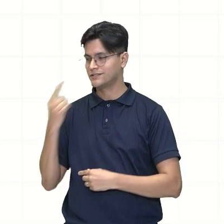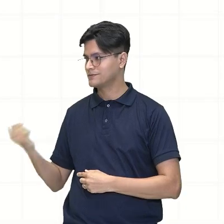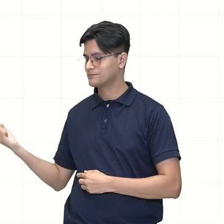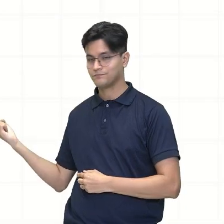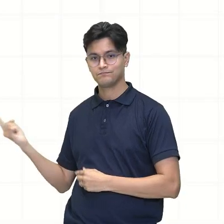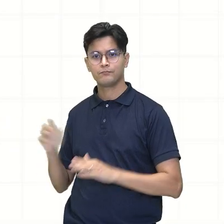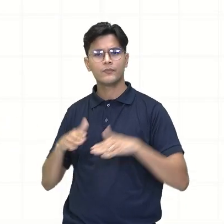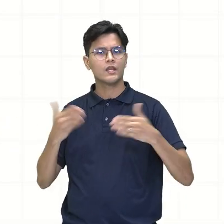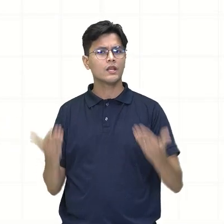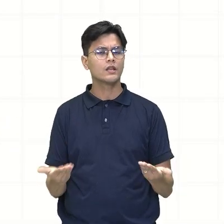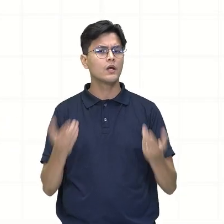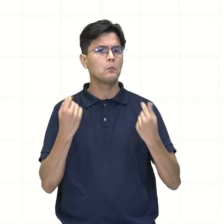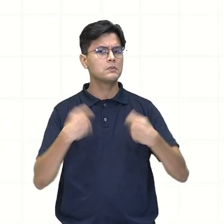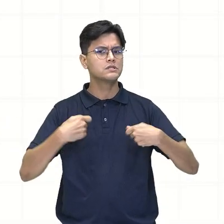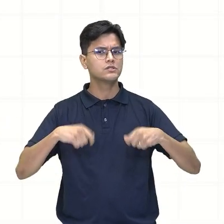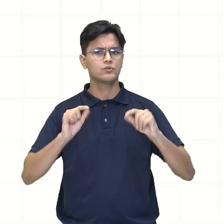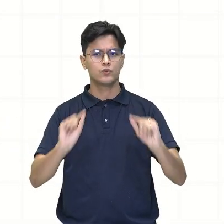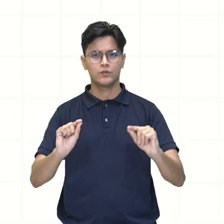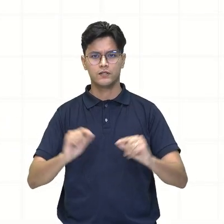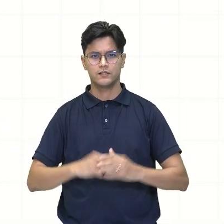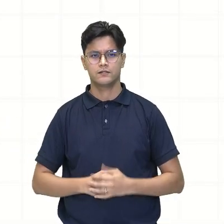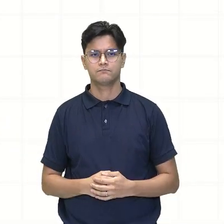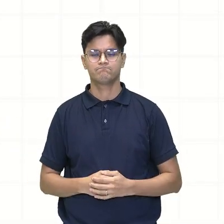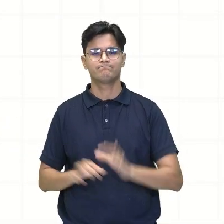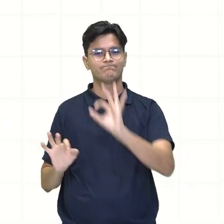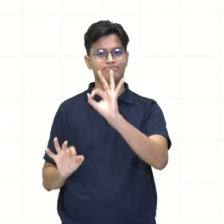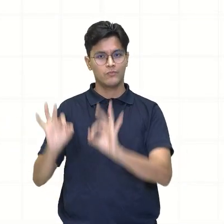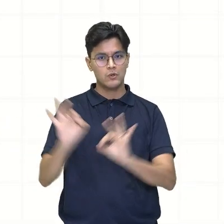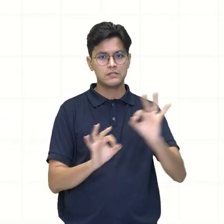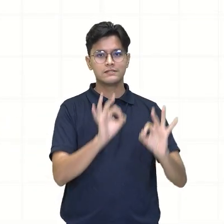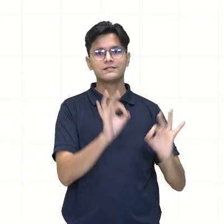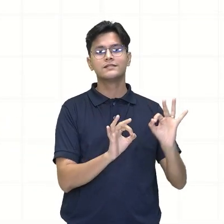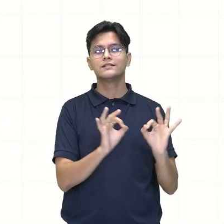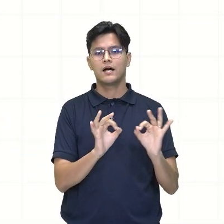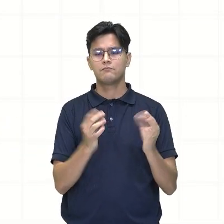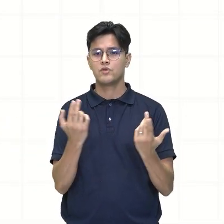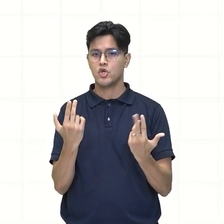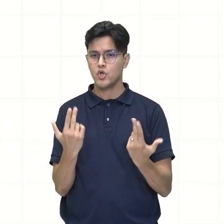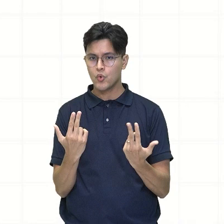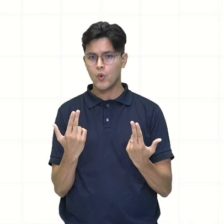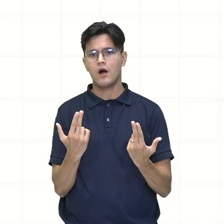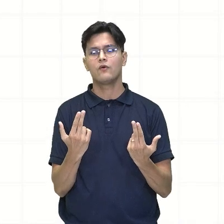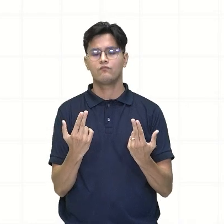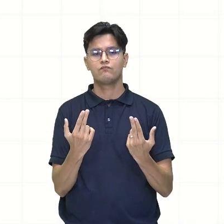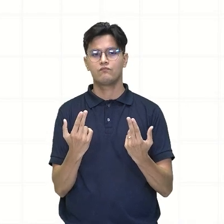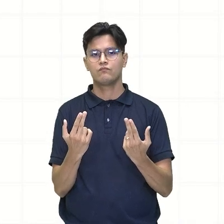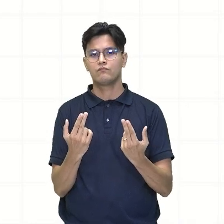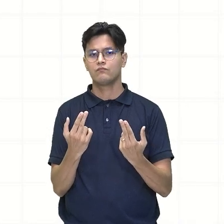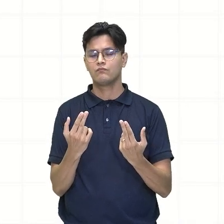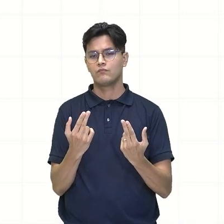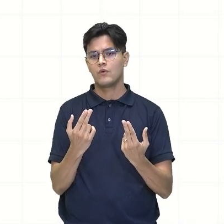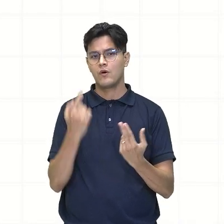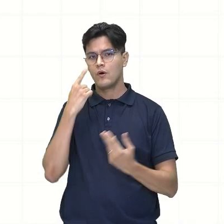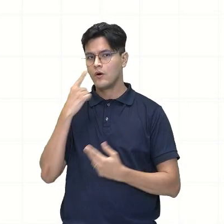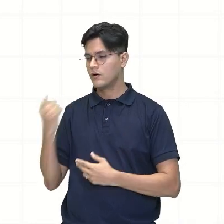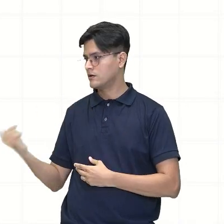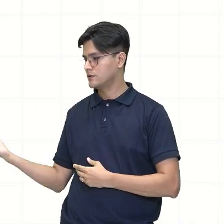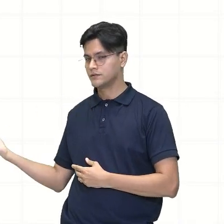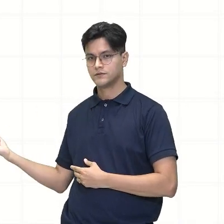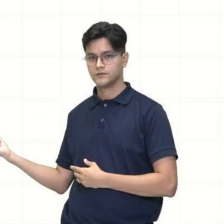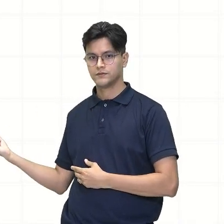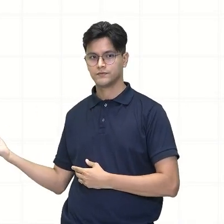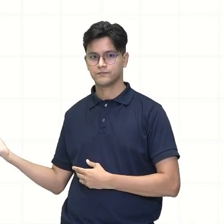né, a mesma montagem das 2 frações acima, né? Eu coloquei aí as duas sendo adicionadas. E